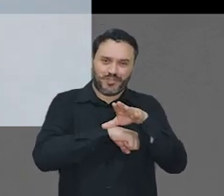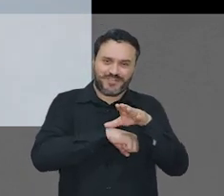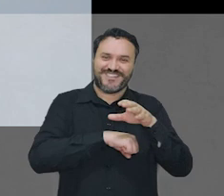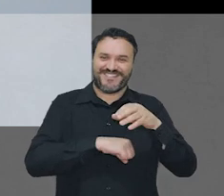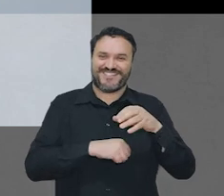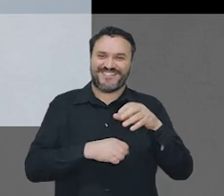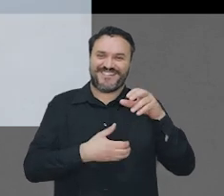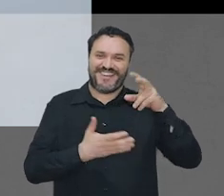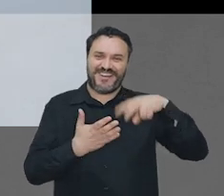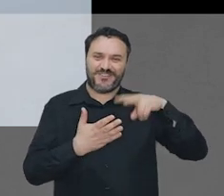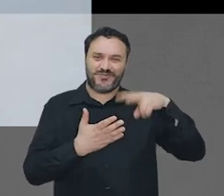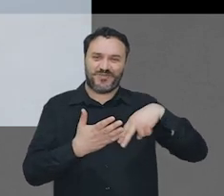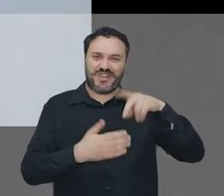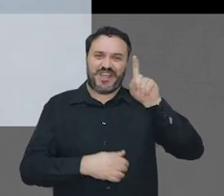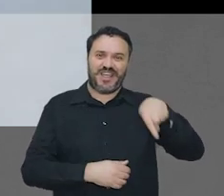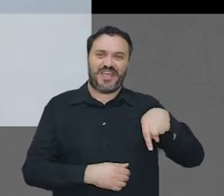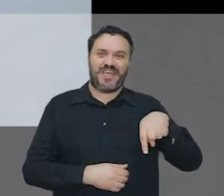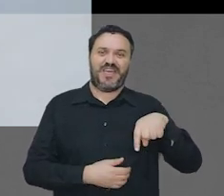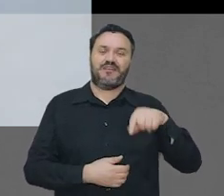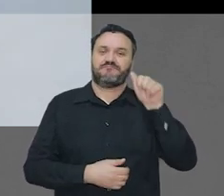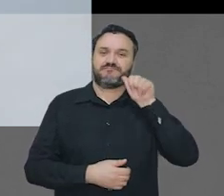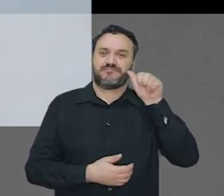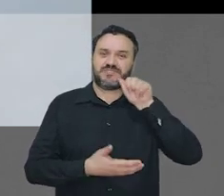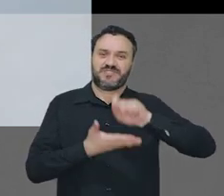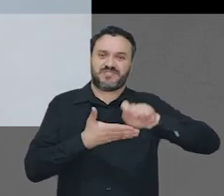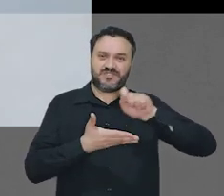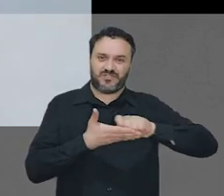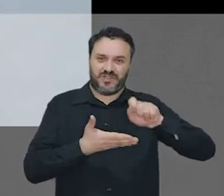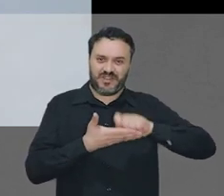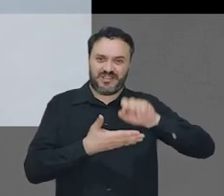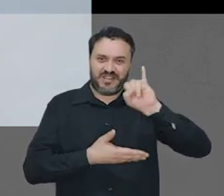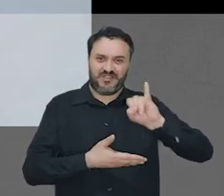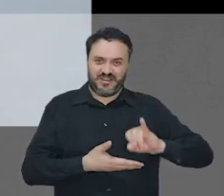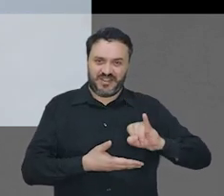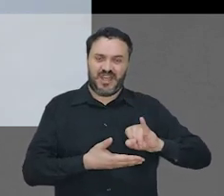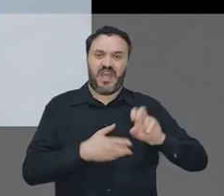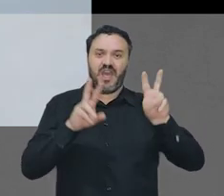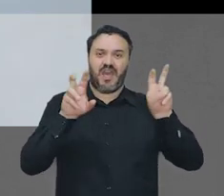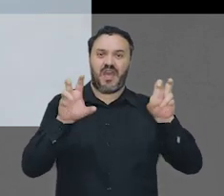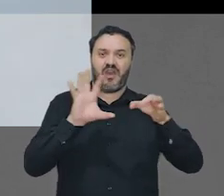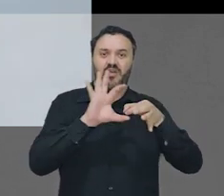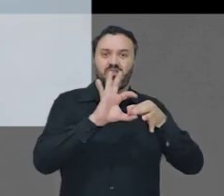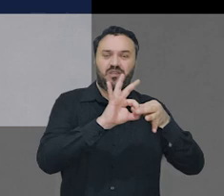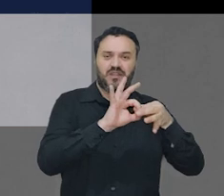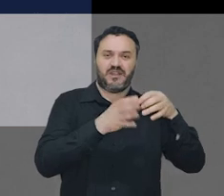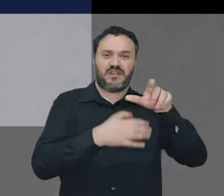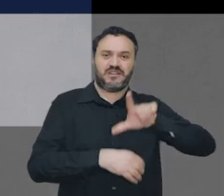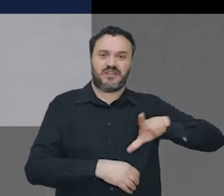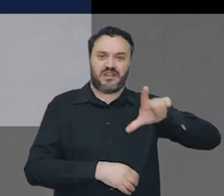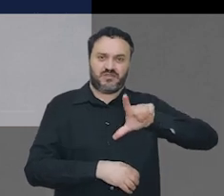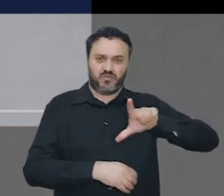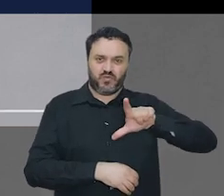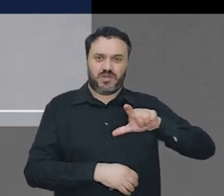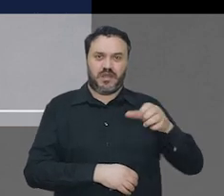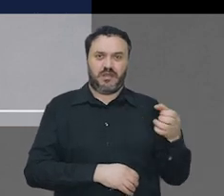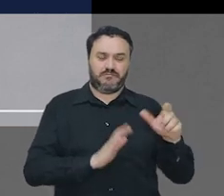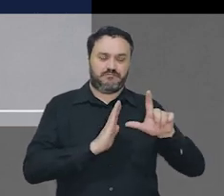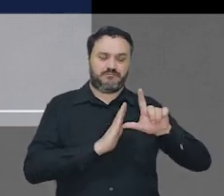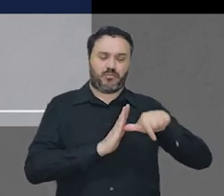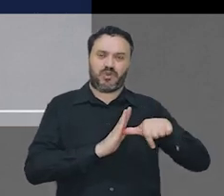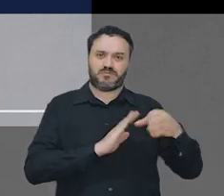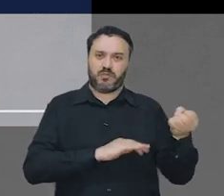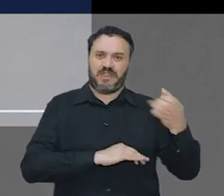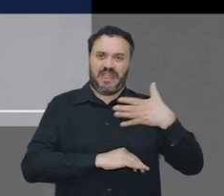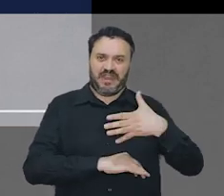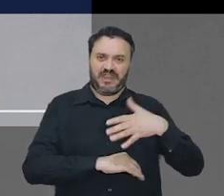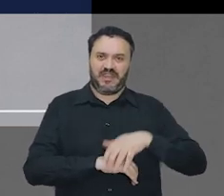leitura é uma escritora italiana situada na literatura pós-moderna. Bom, o seu nome